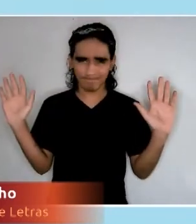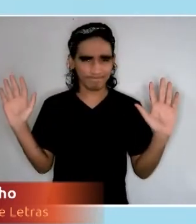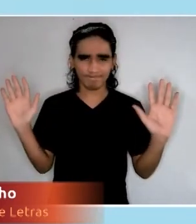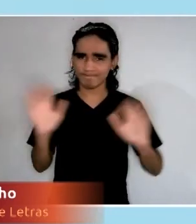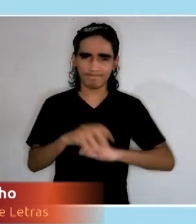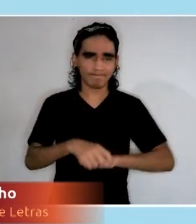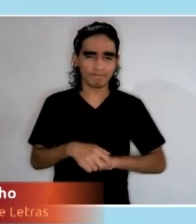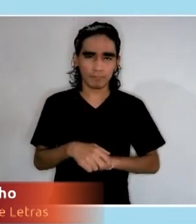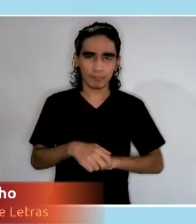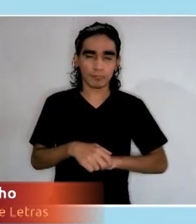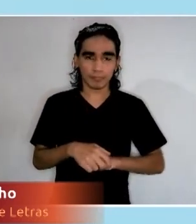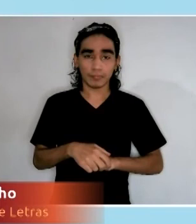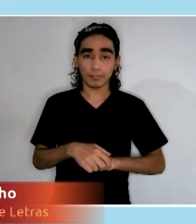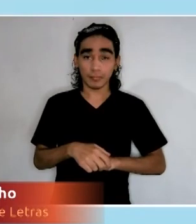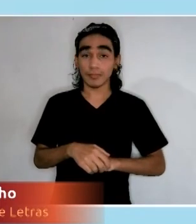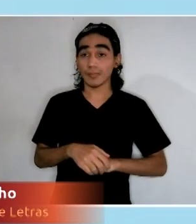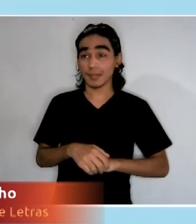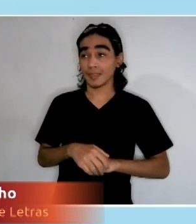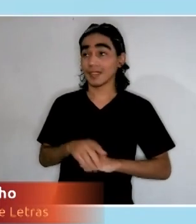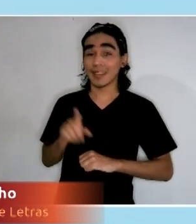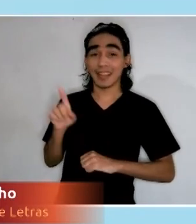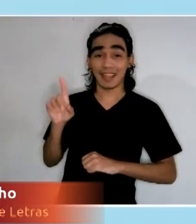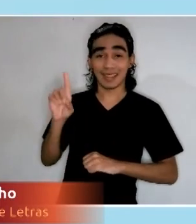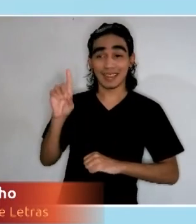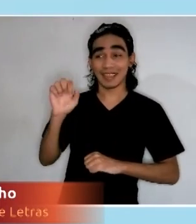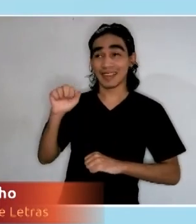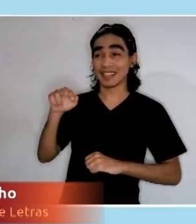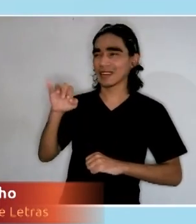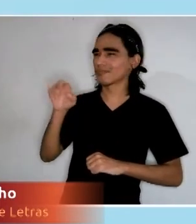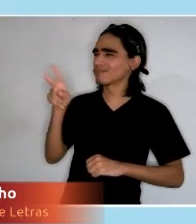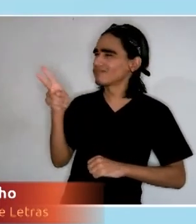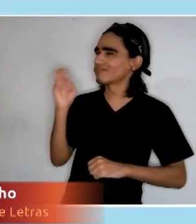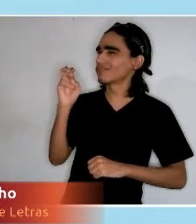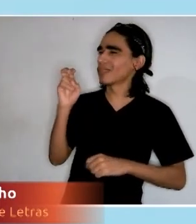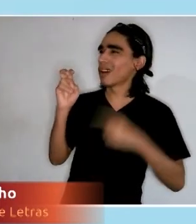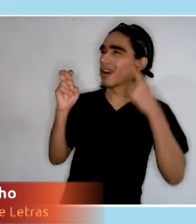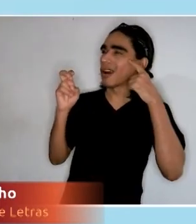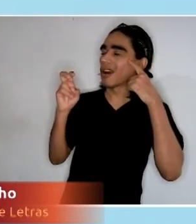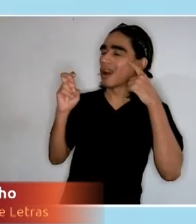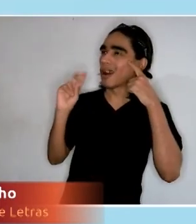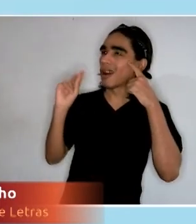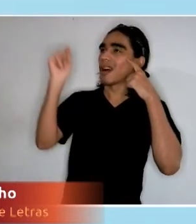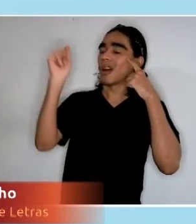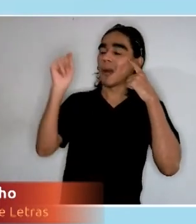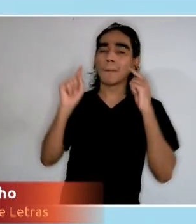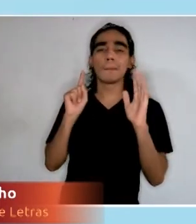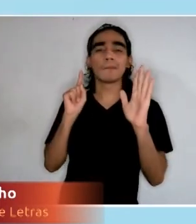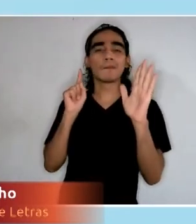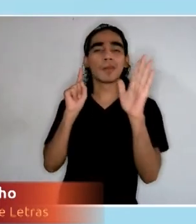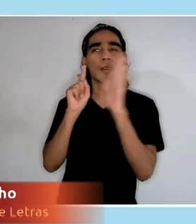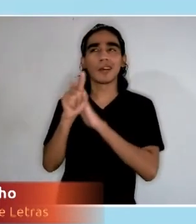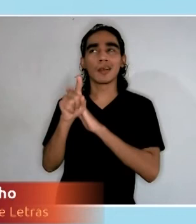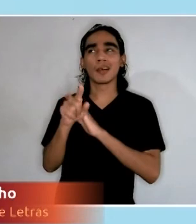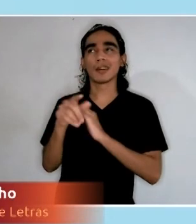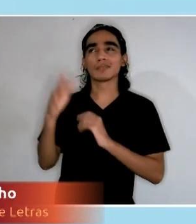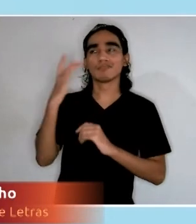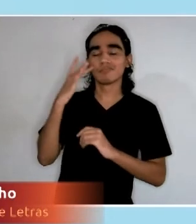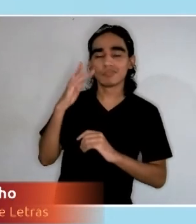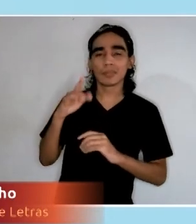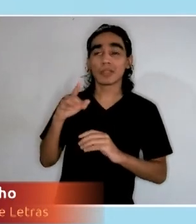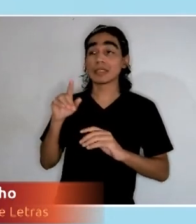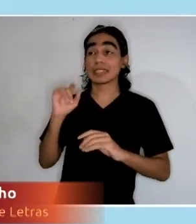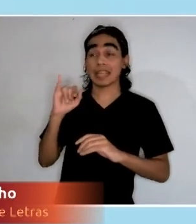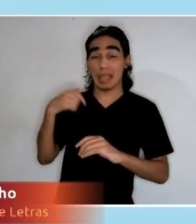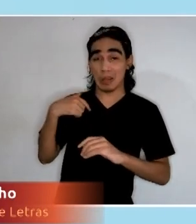Nathalie, Daniel me deu uma ideia de pergunta, que eu já estava pensando sobre isso, mas não sabia exatamente se ia perguntar. Ele citou que